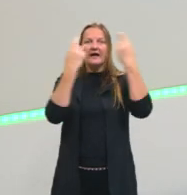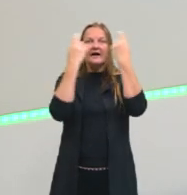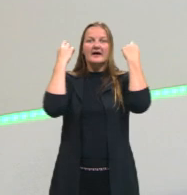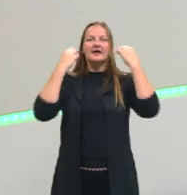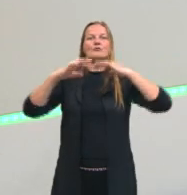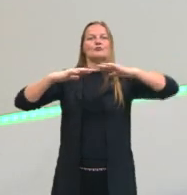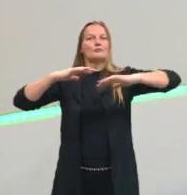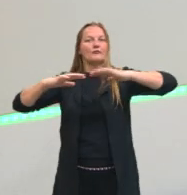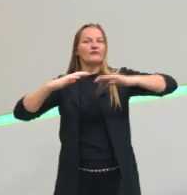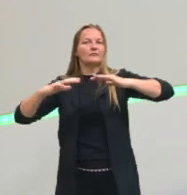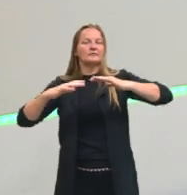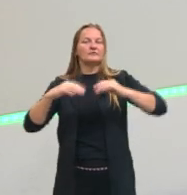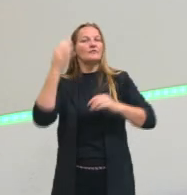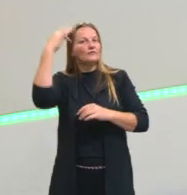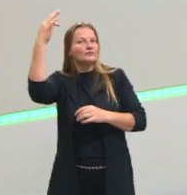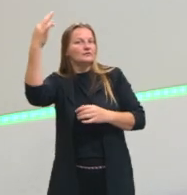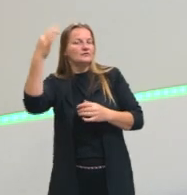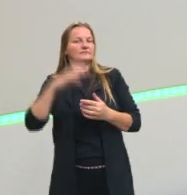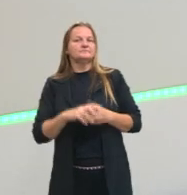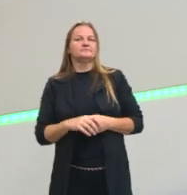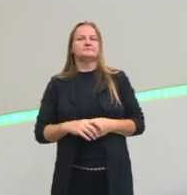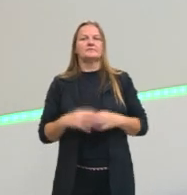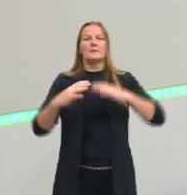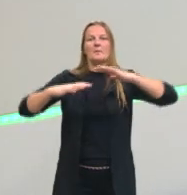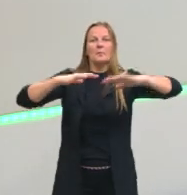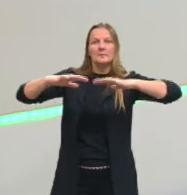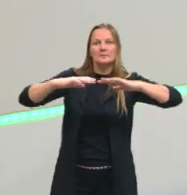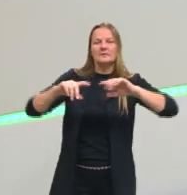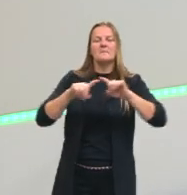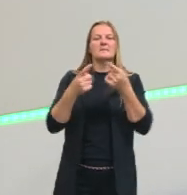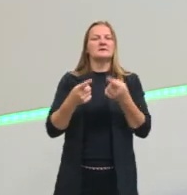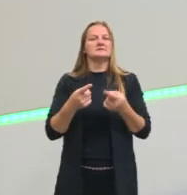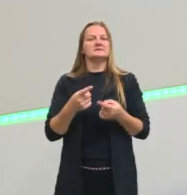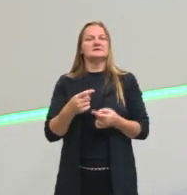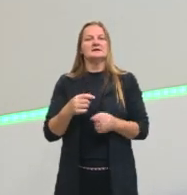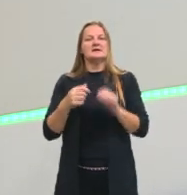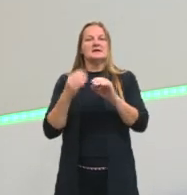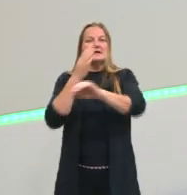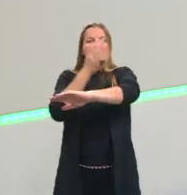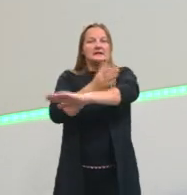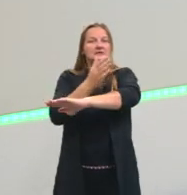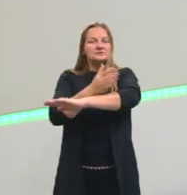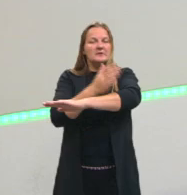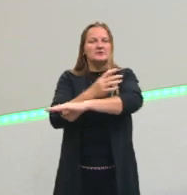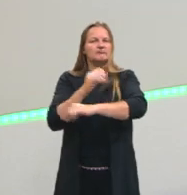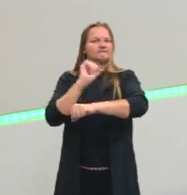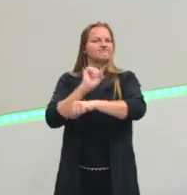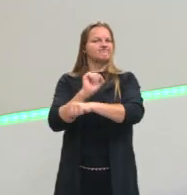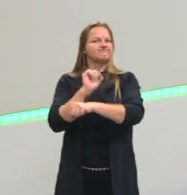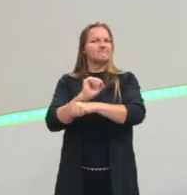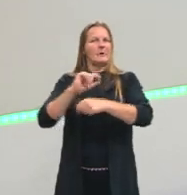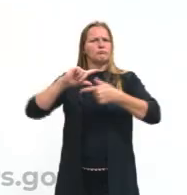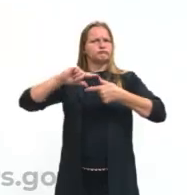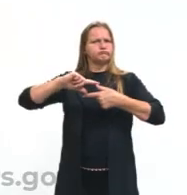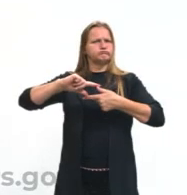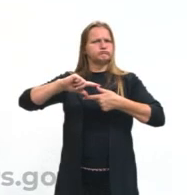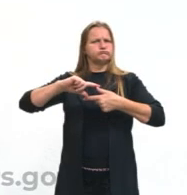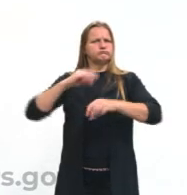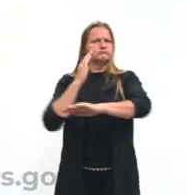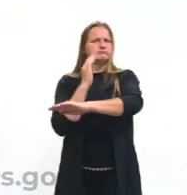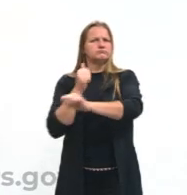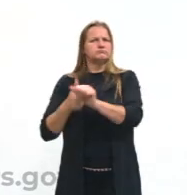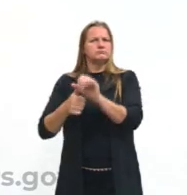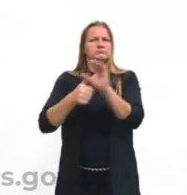audição se de filosofia né os gregos empregavam essa questão da mobilidade é a idade média com o pensamento da igreja